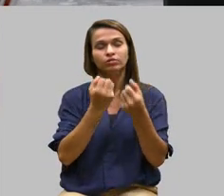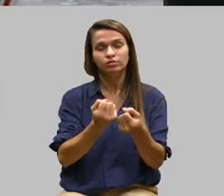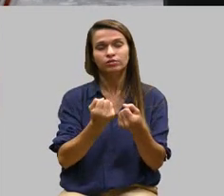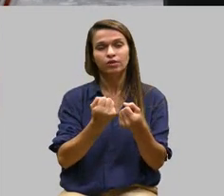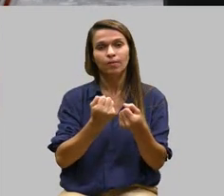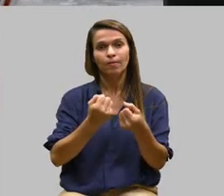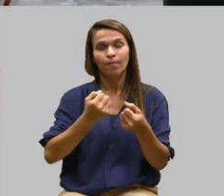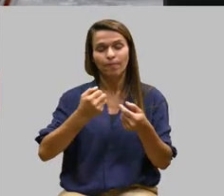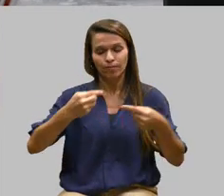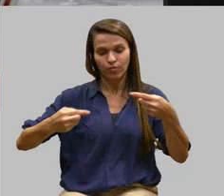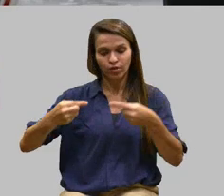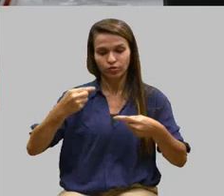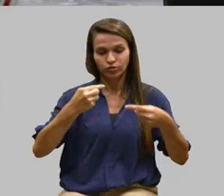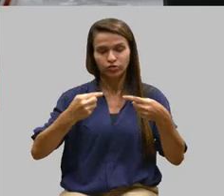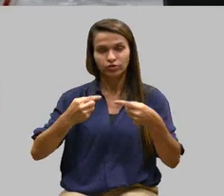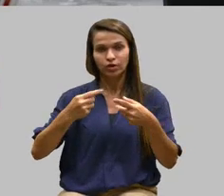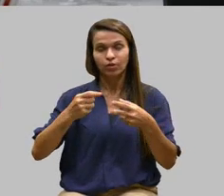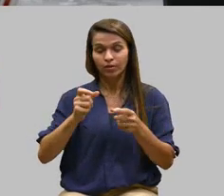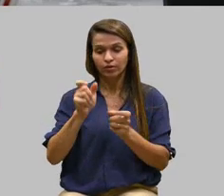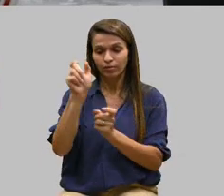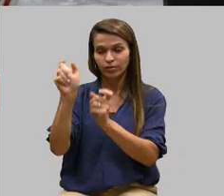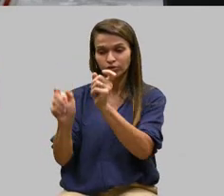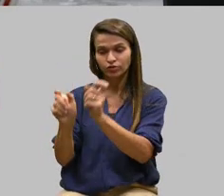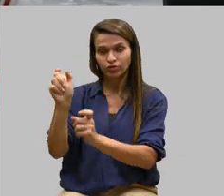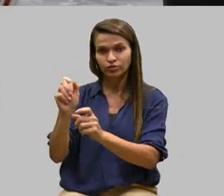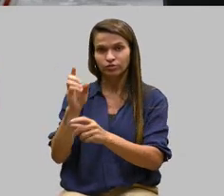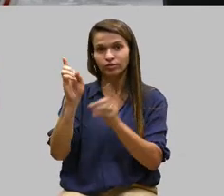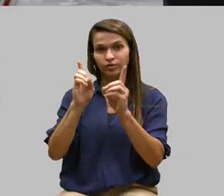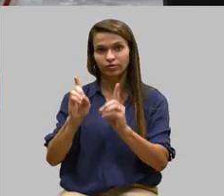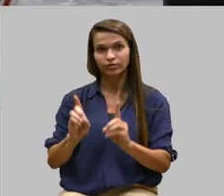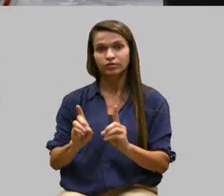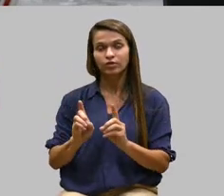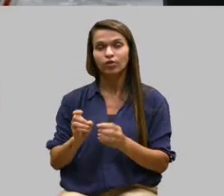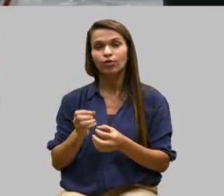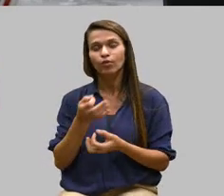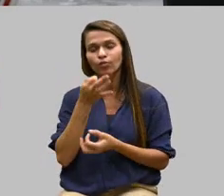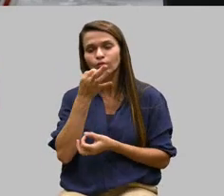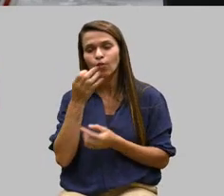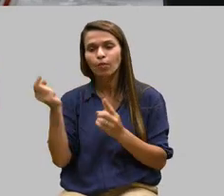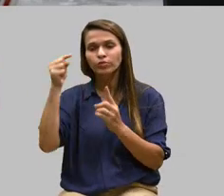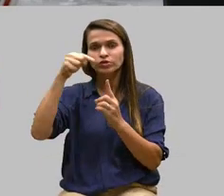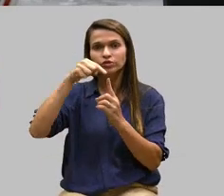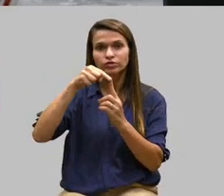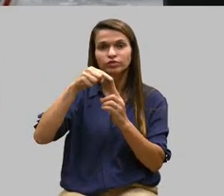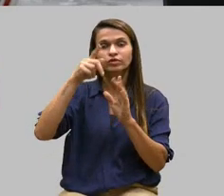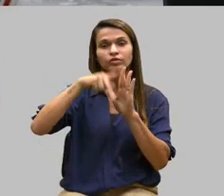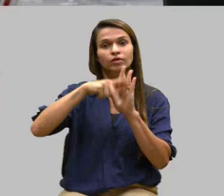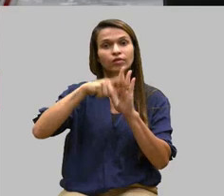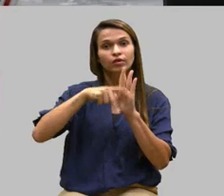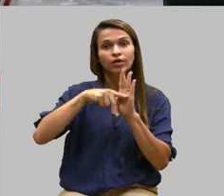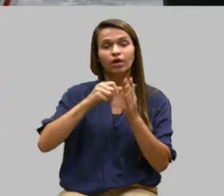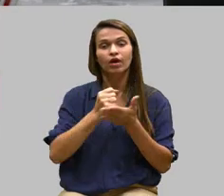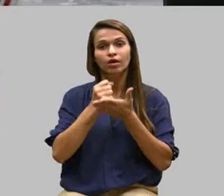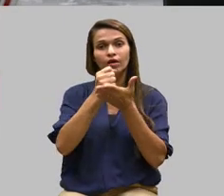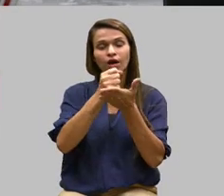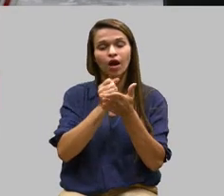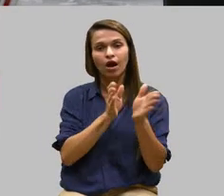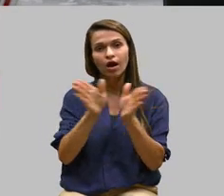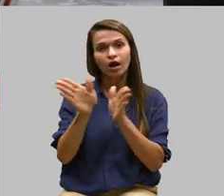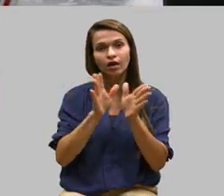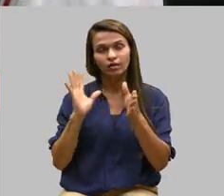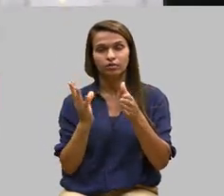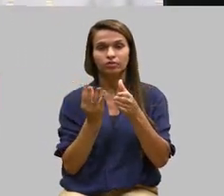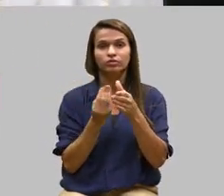para pessoas com deficiência a intenção desse projeto é contribuir para o acesso à inclusão